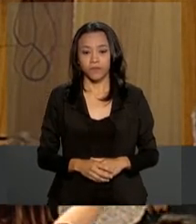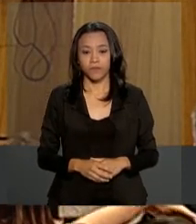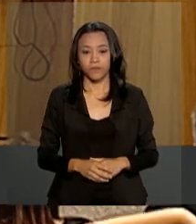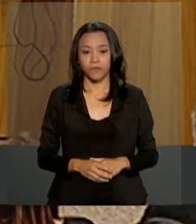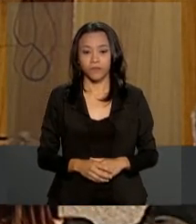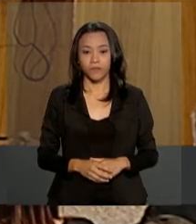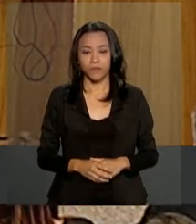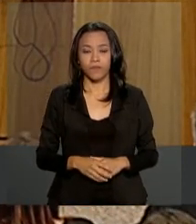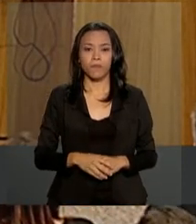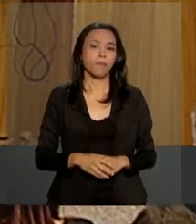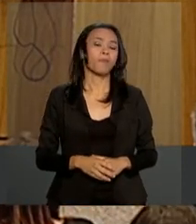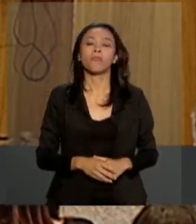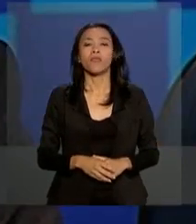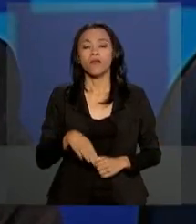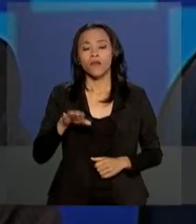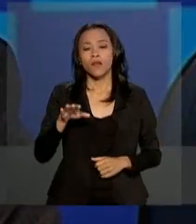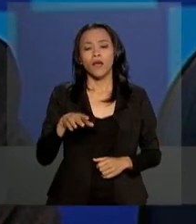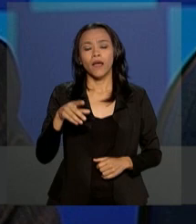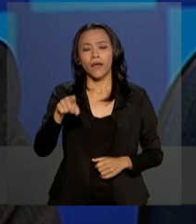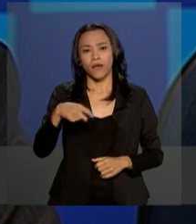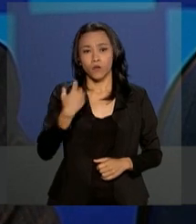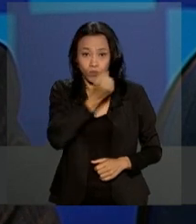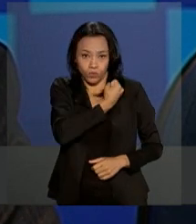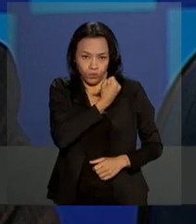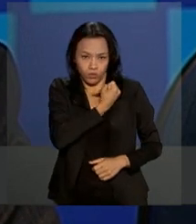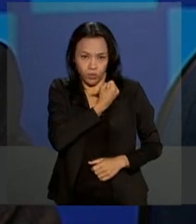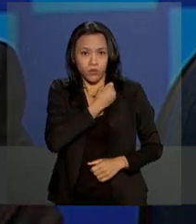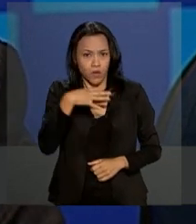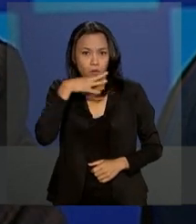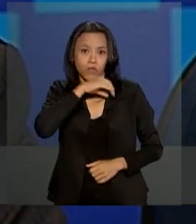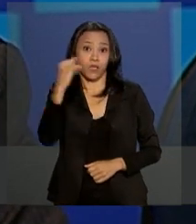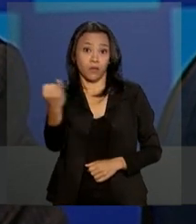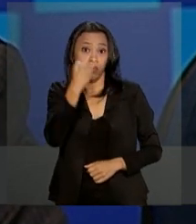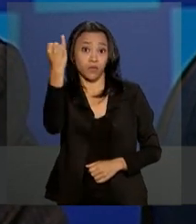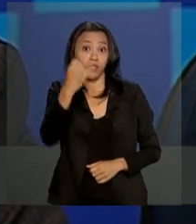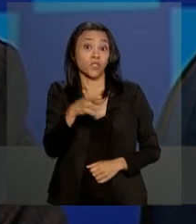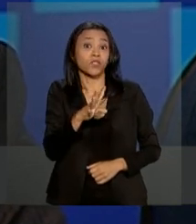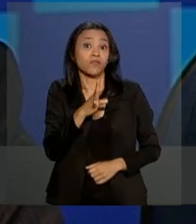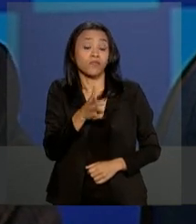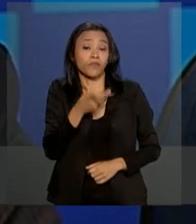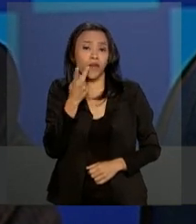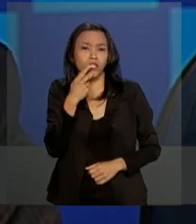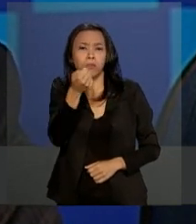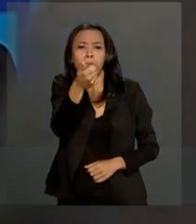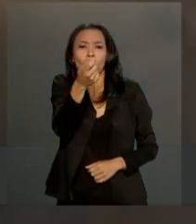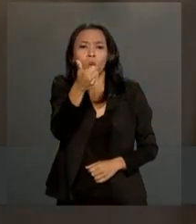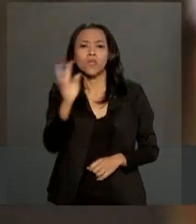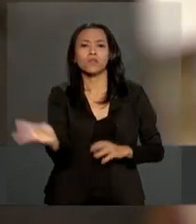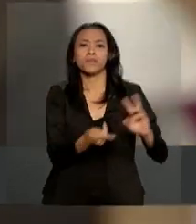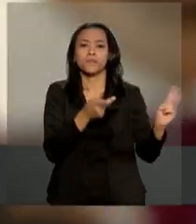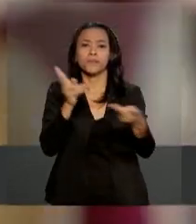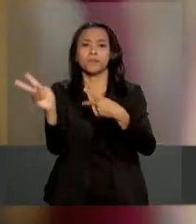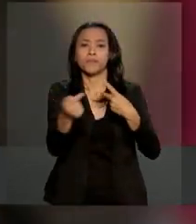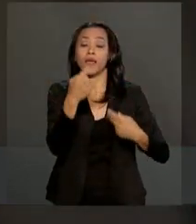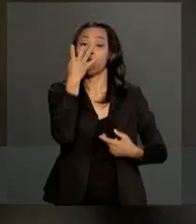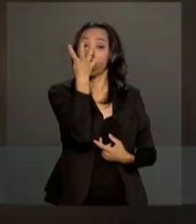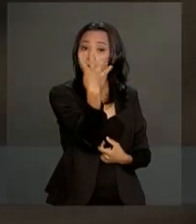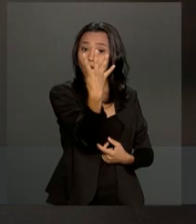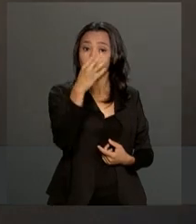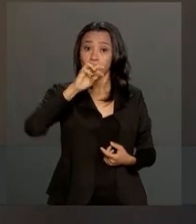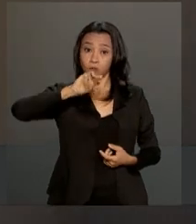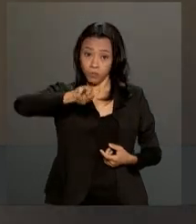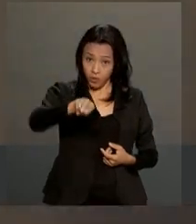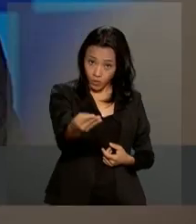só pra entender né gente os números acho que é importante quando a gente fala de tão poucas ocorrências a gente está falando de 4 900 de